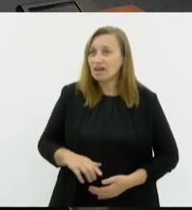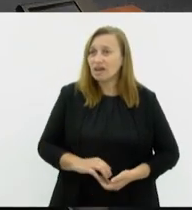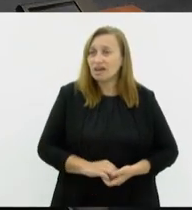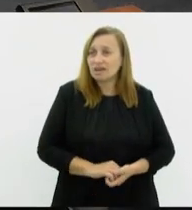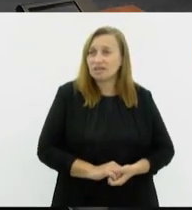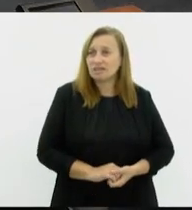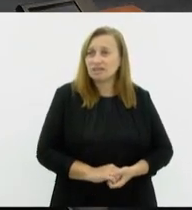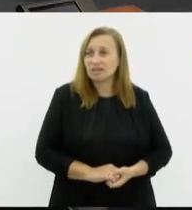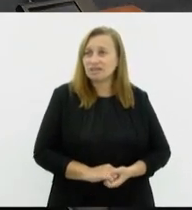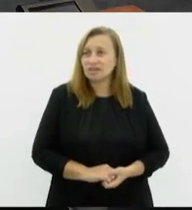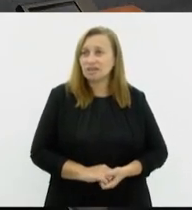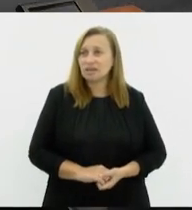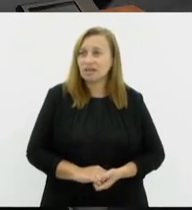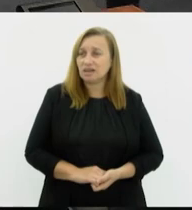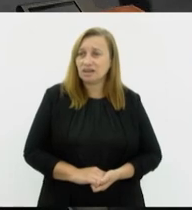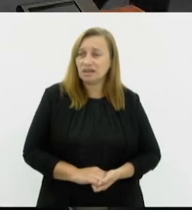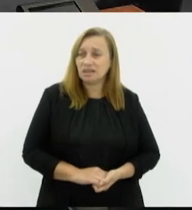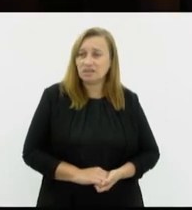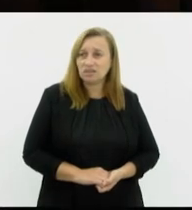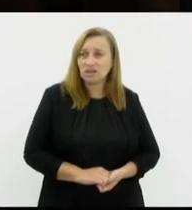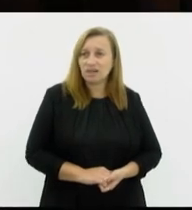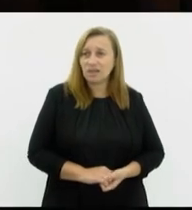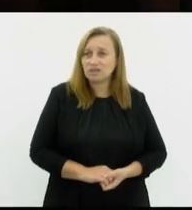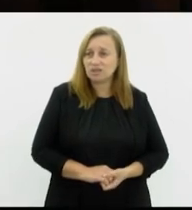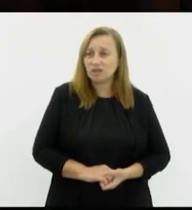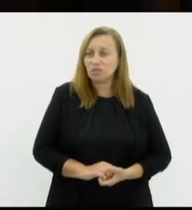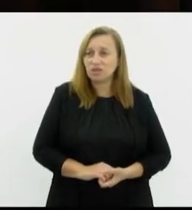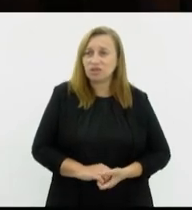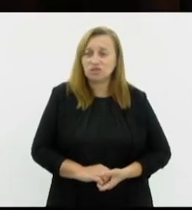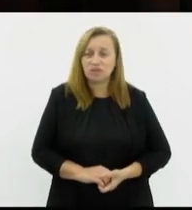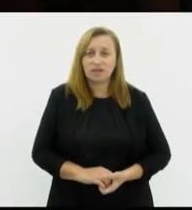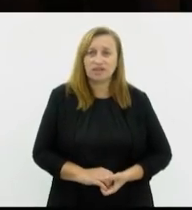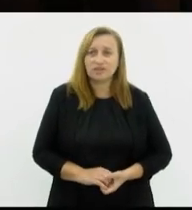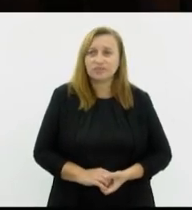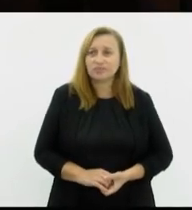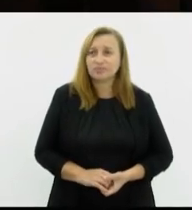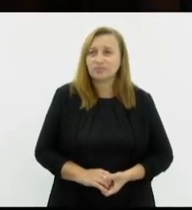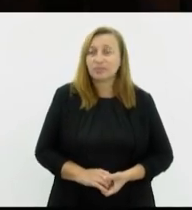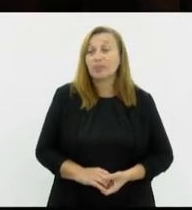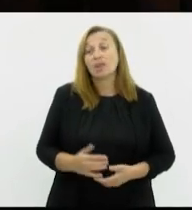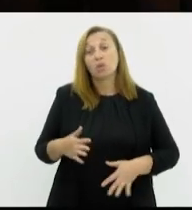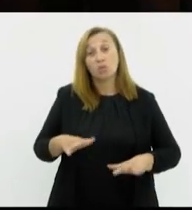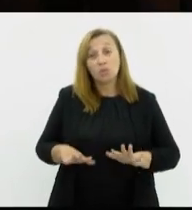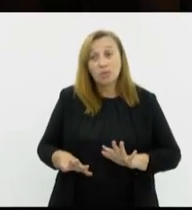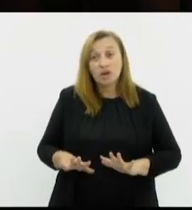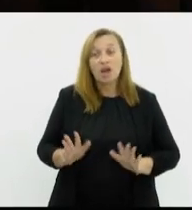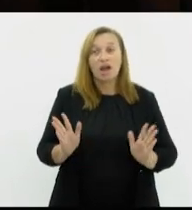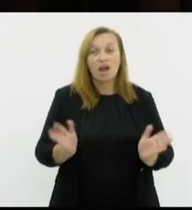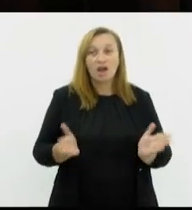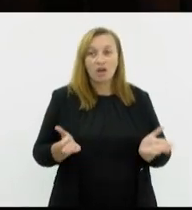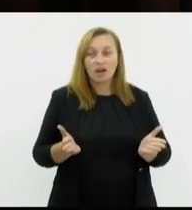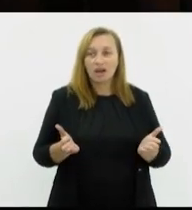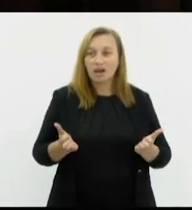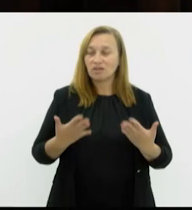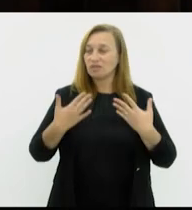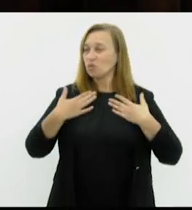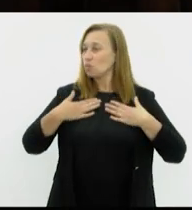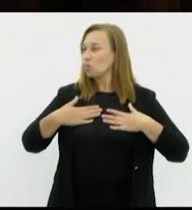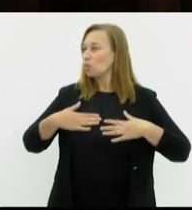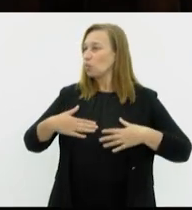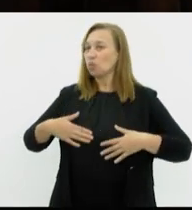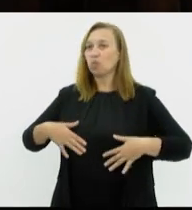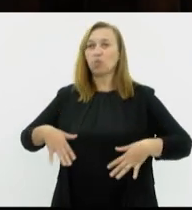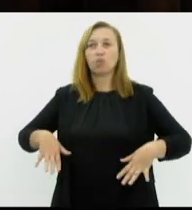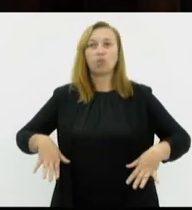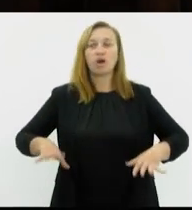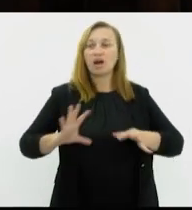lá. Agora, lembro que eu ficava com frio na barriga de vir aqui. Agora eu fico toda à vontade.